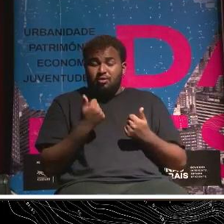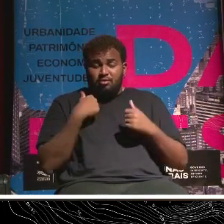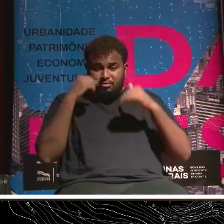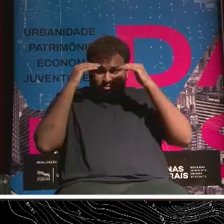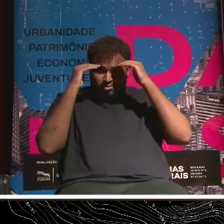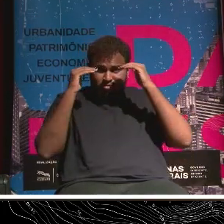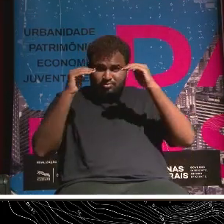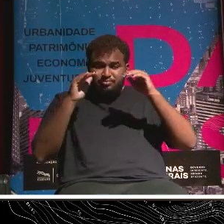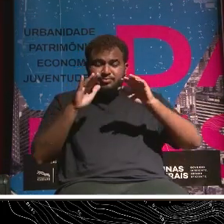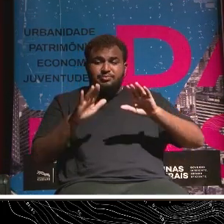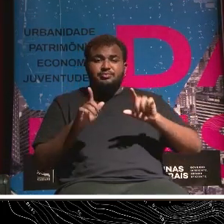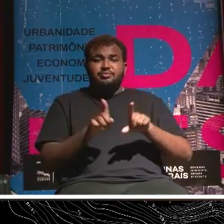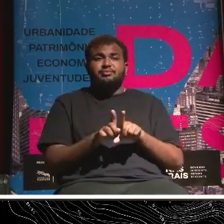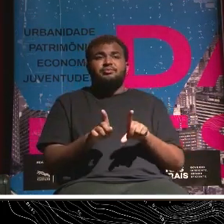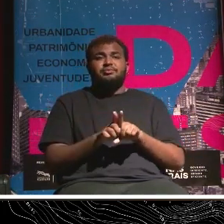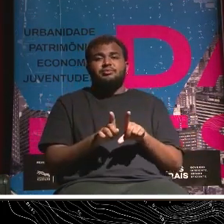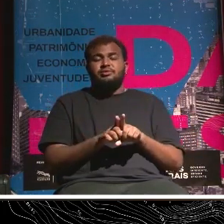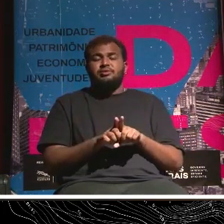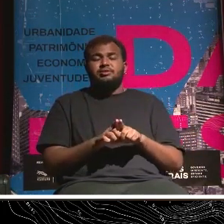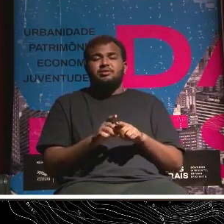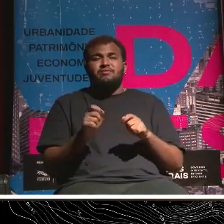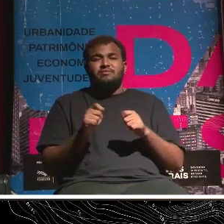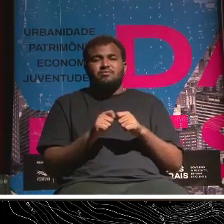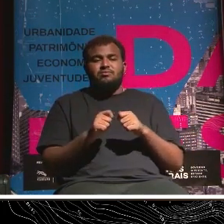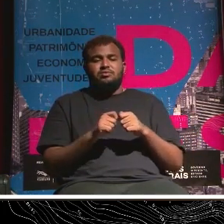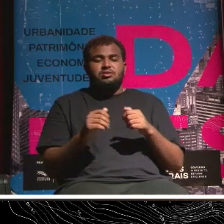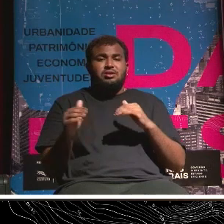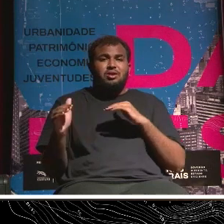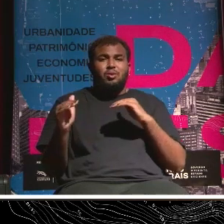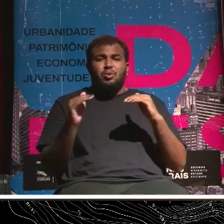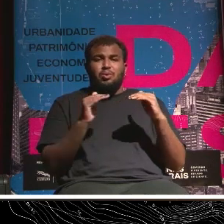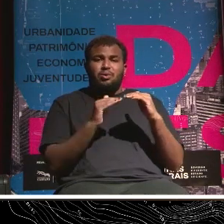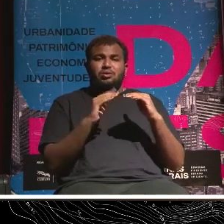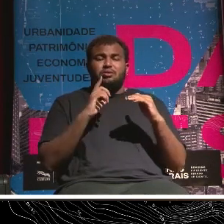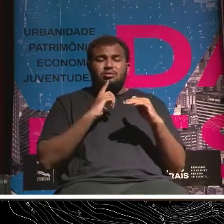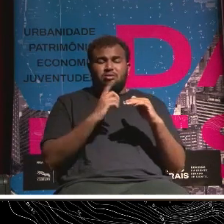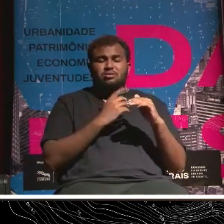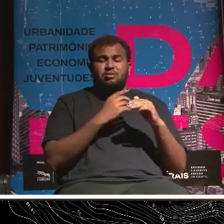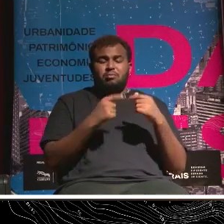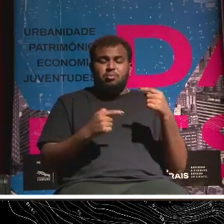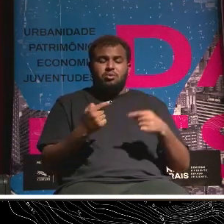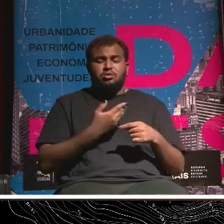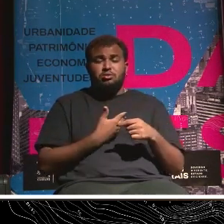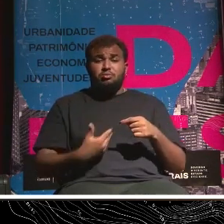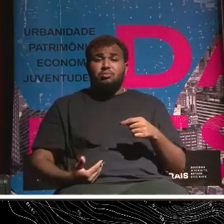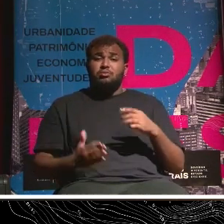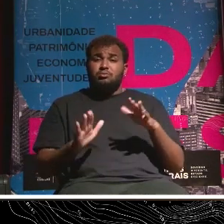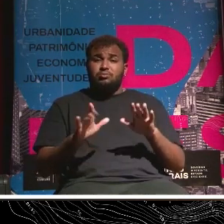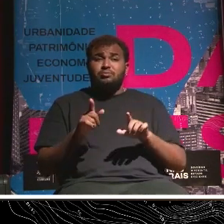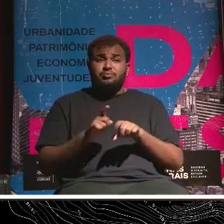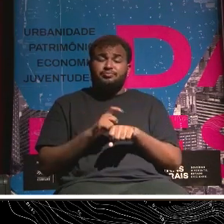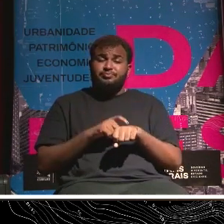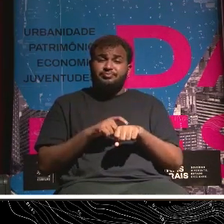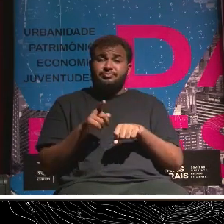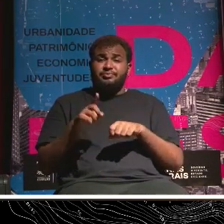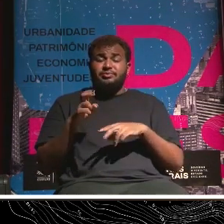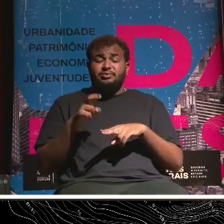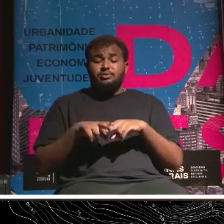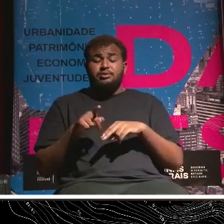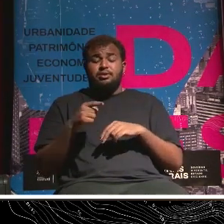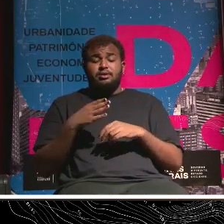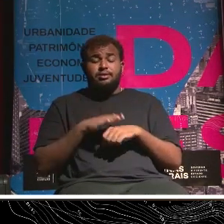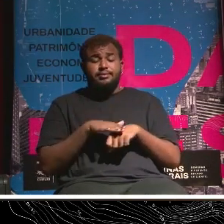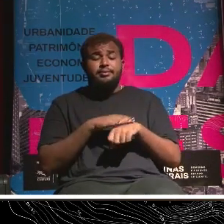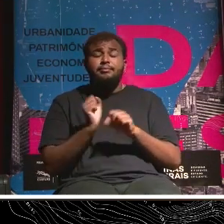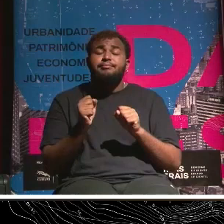nessa troca de, Dani, você está ali, você está fazendo esse meio campo com a universidade, com a política pública e tal, mas e aqui? Quando você senta no chão, o que você pode trazer? O que você pode ir lá, como